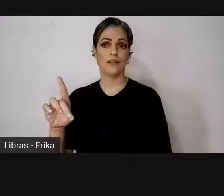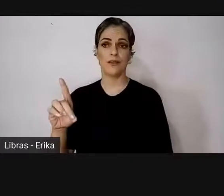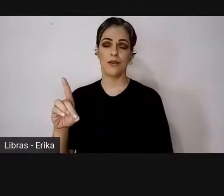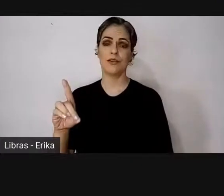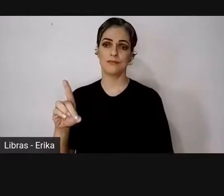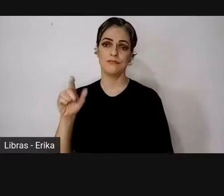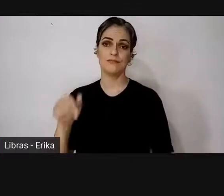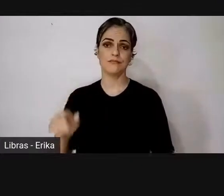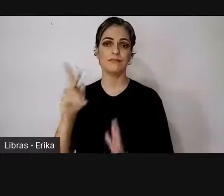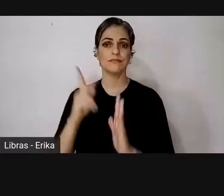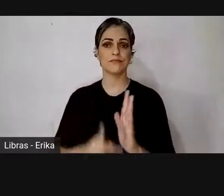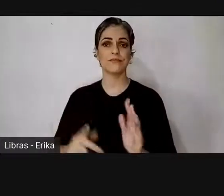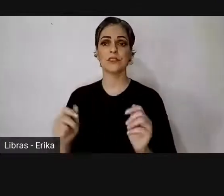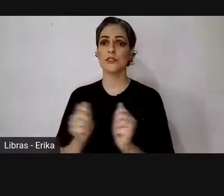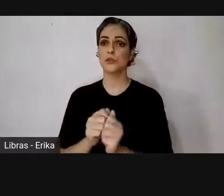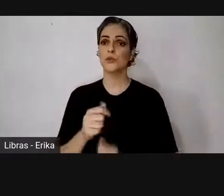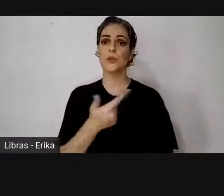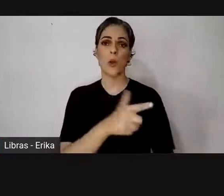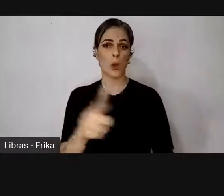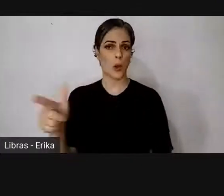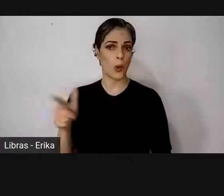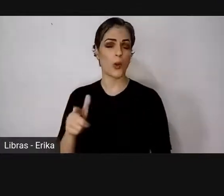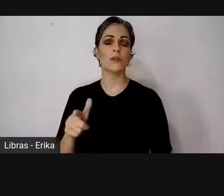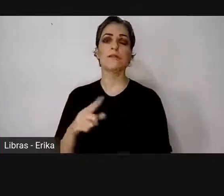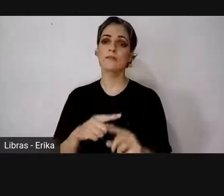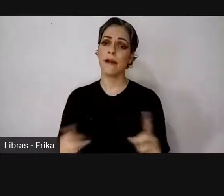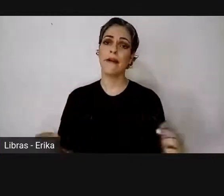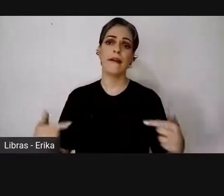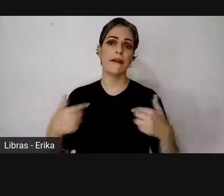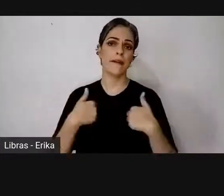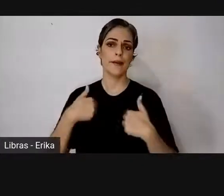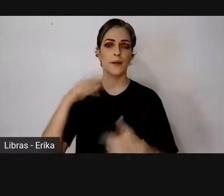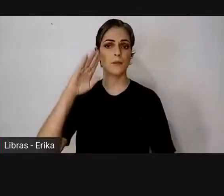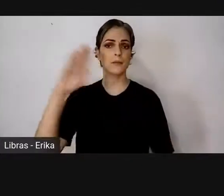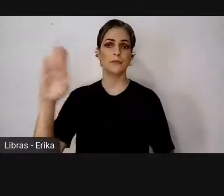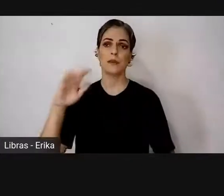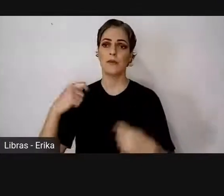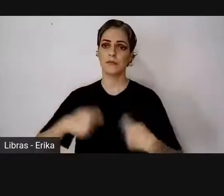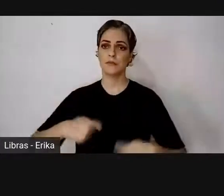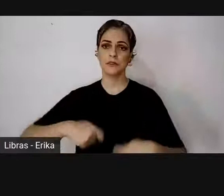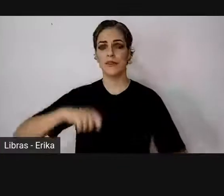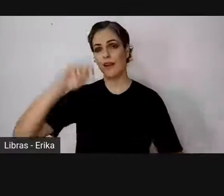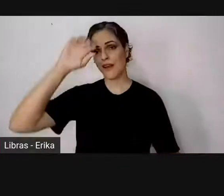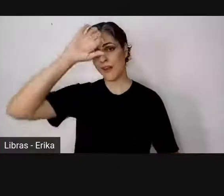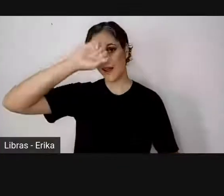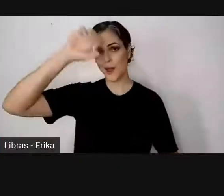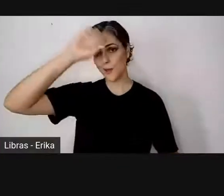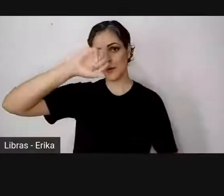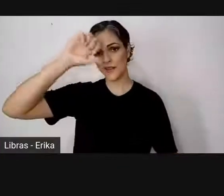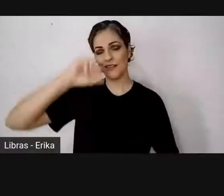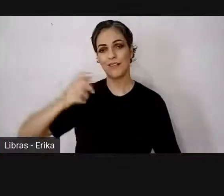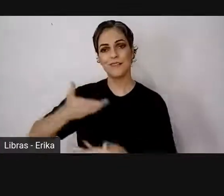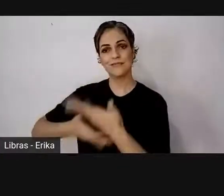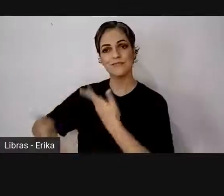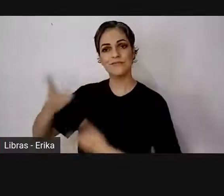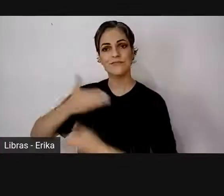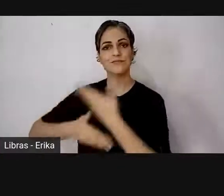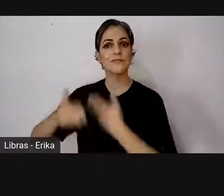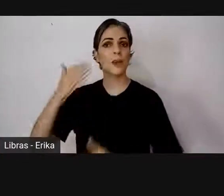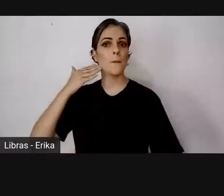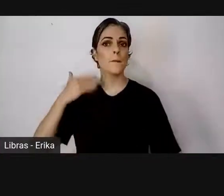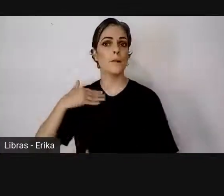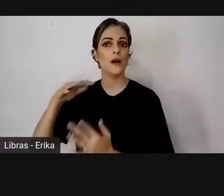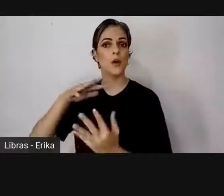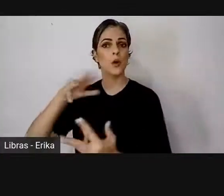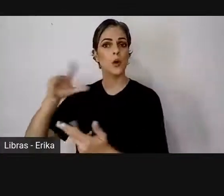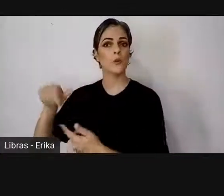vários outros órgãos da Câmara, mas era eu que tive que aprender a lidar com o Banco Mundial para prestar contas